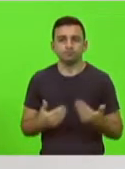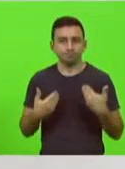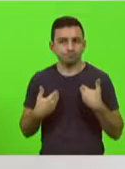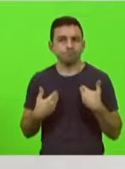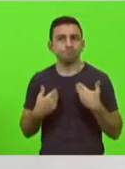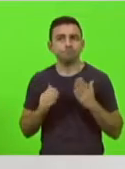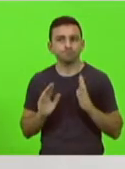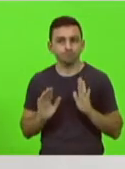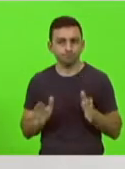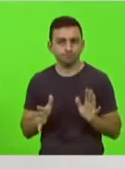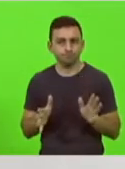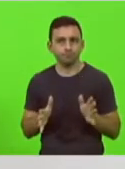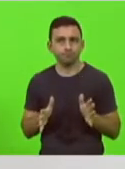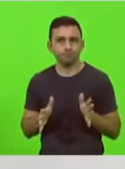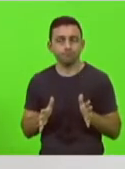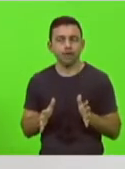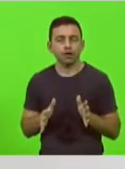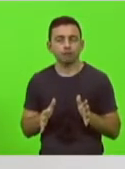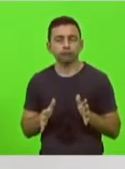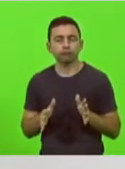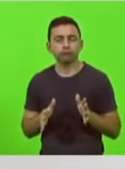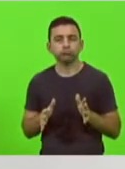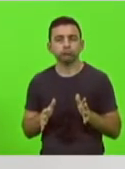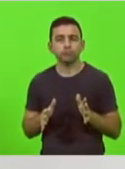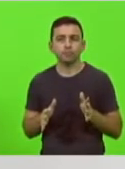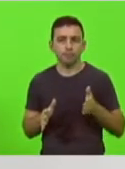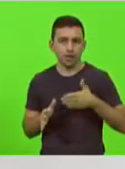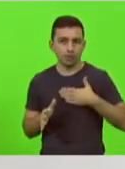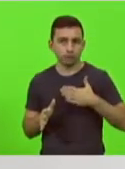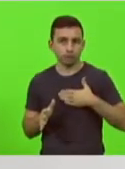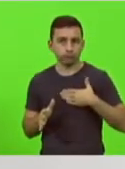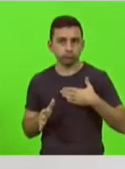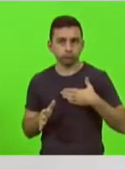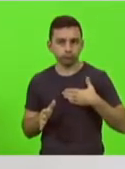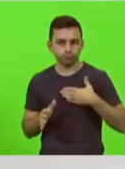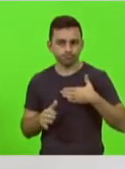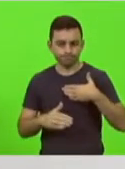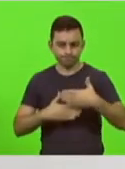adotado durante a minha trajetória política,